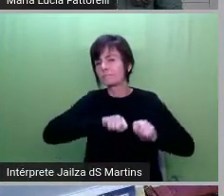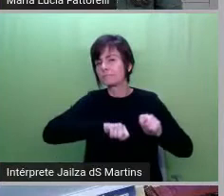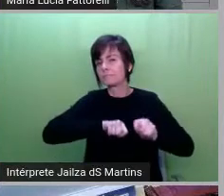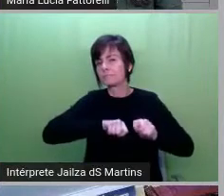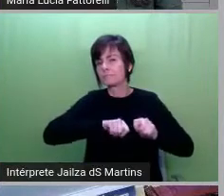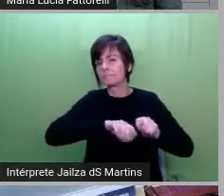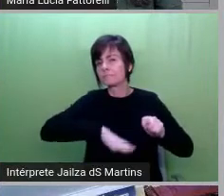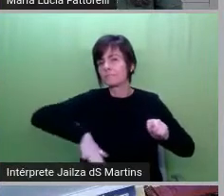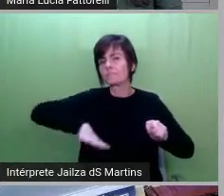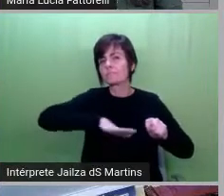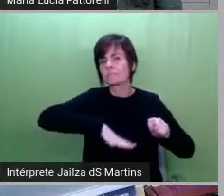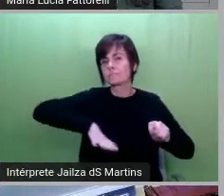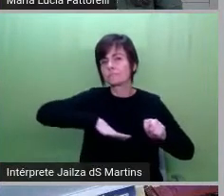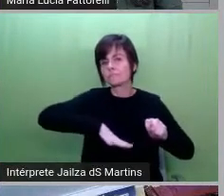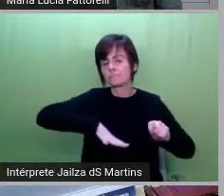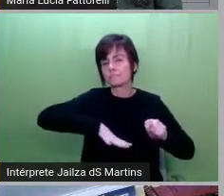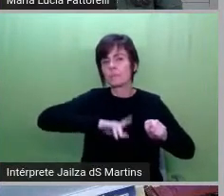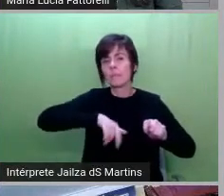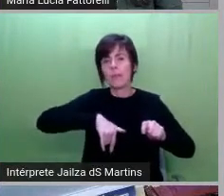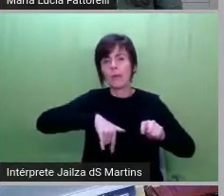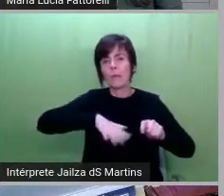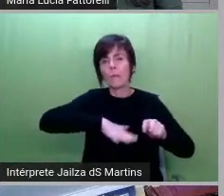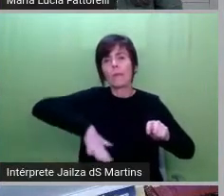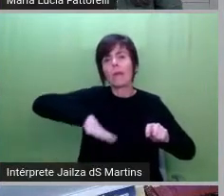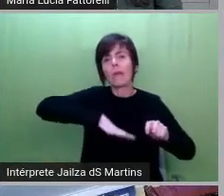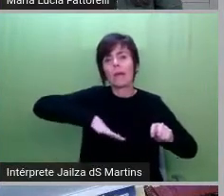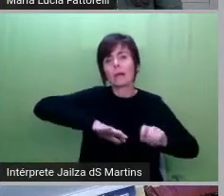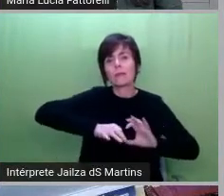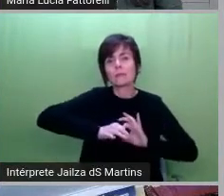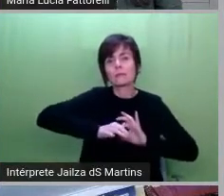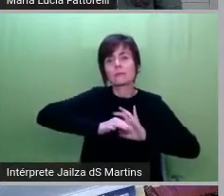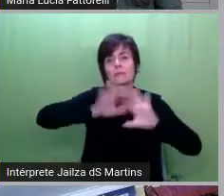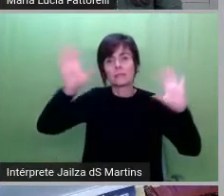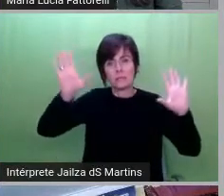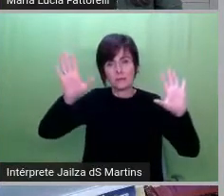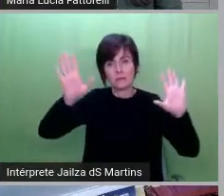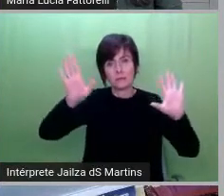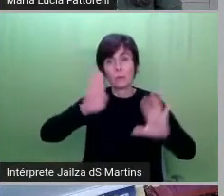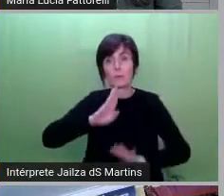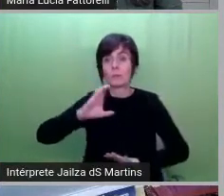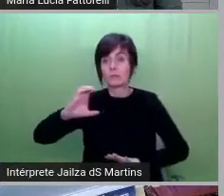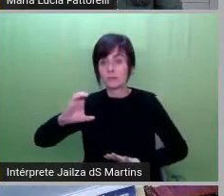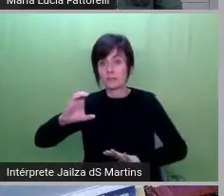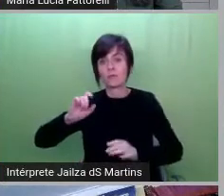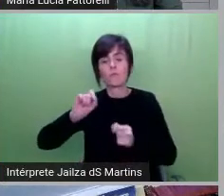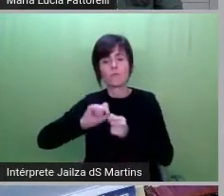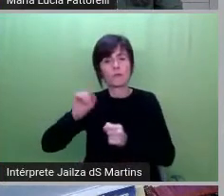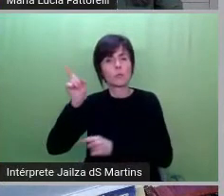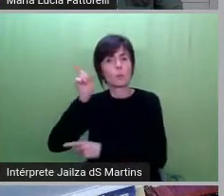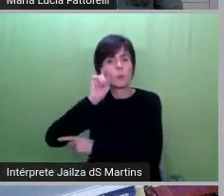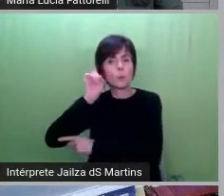mercado chamado mercado aberto. São operações que o Banco Central realiza diariamente.